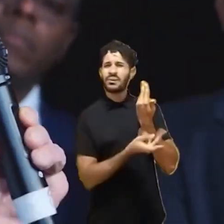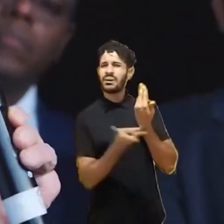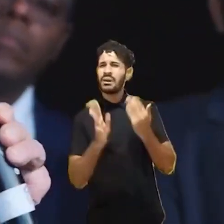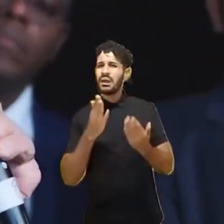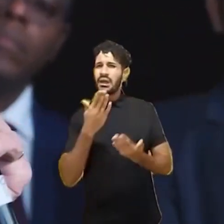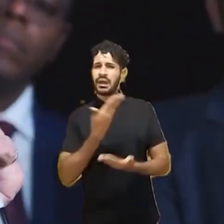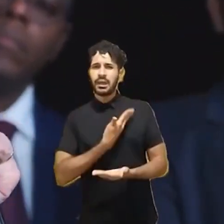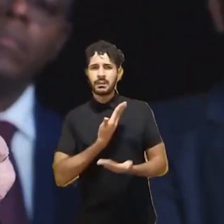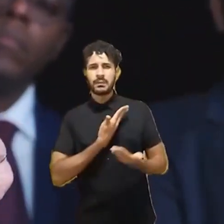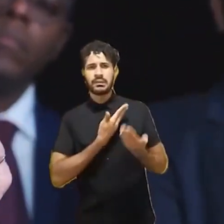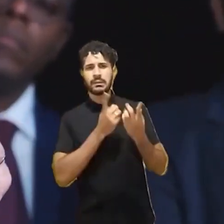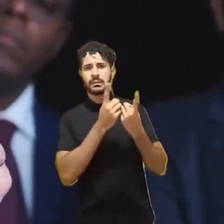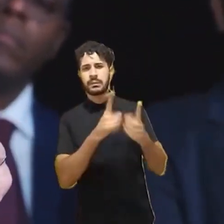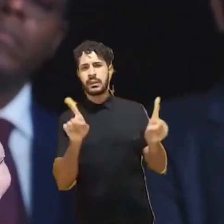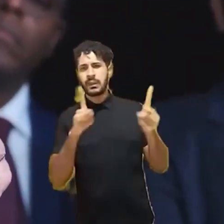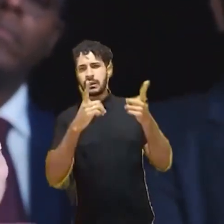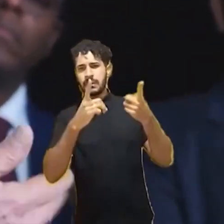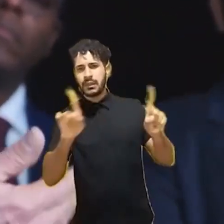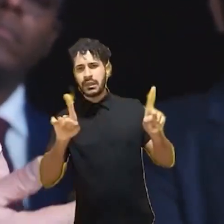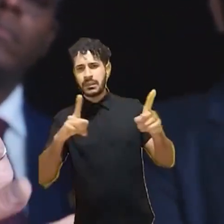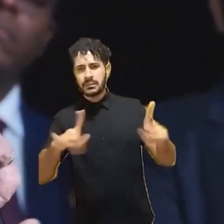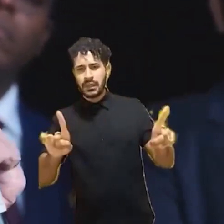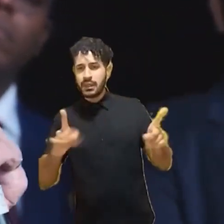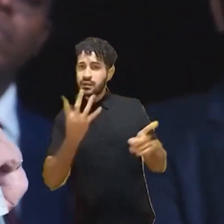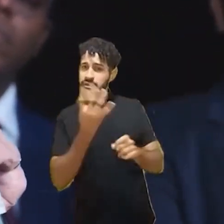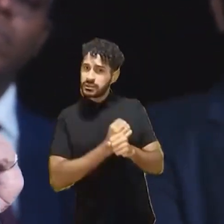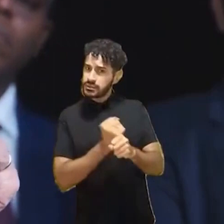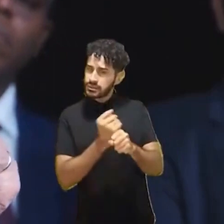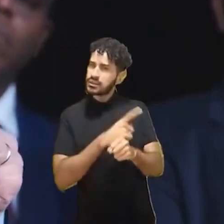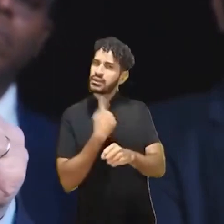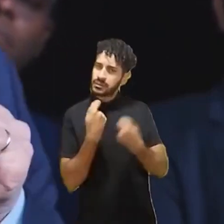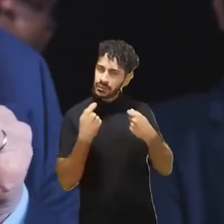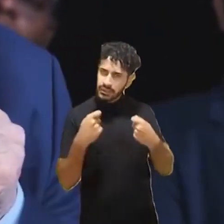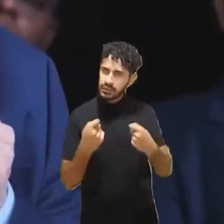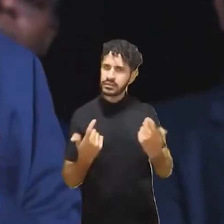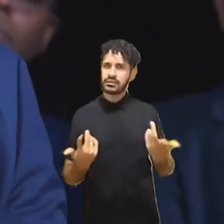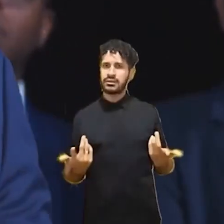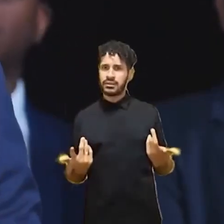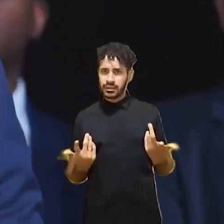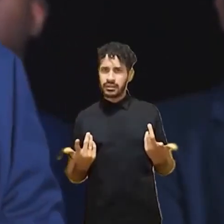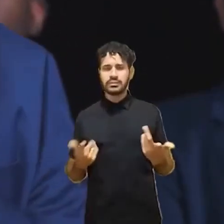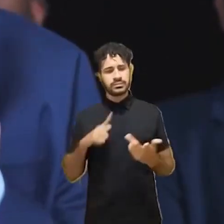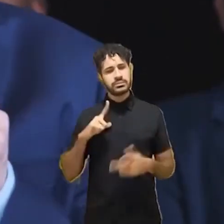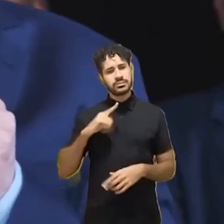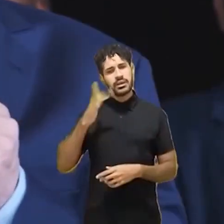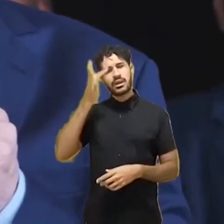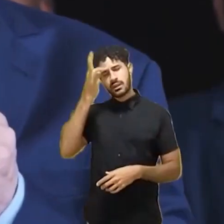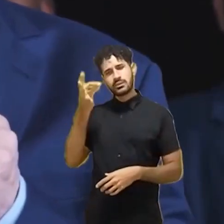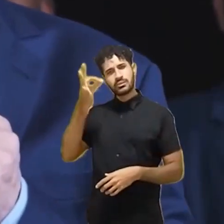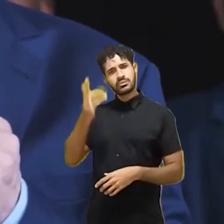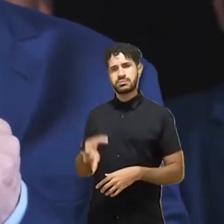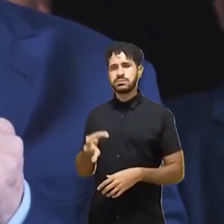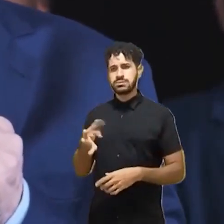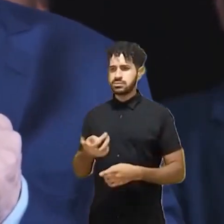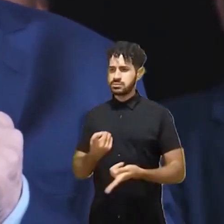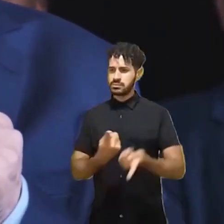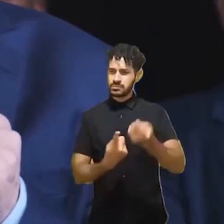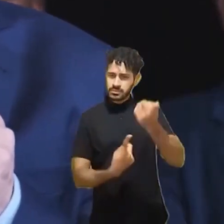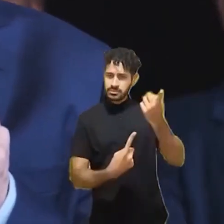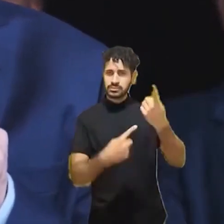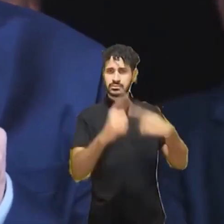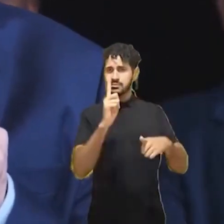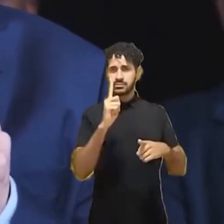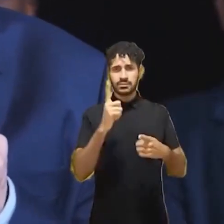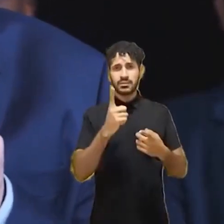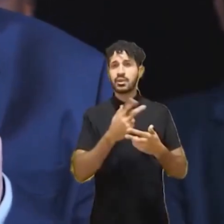ao longo desses últimos quatro anos e nós precisamos então ter a competência de recuperar essa coisa